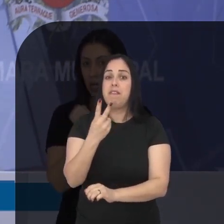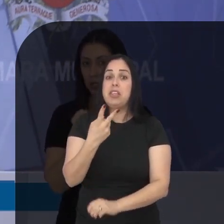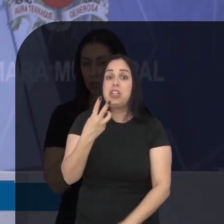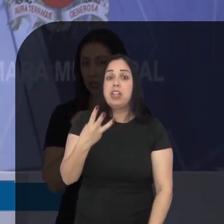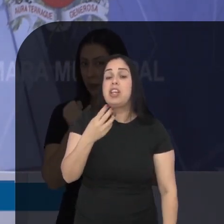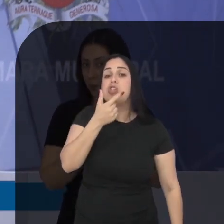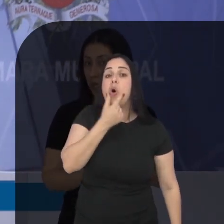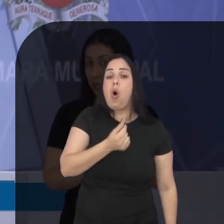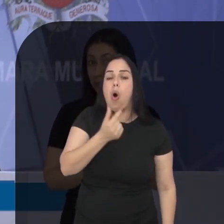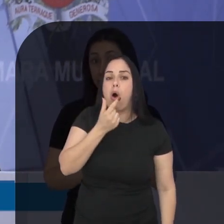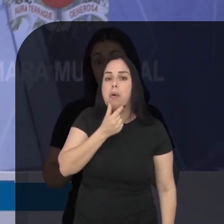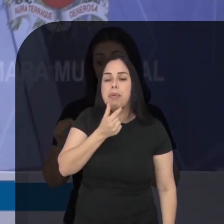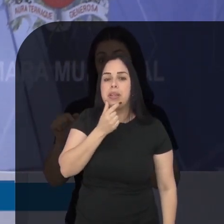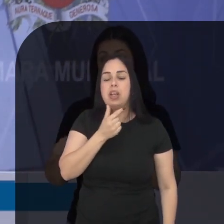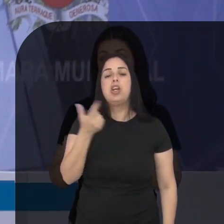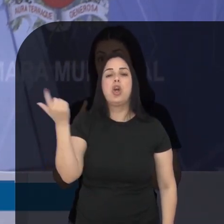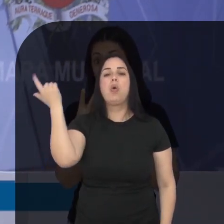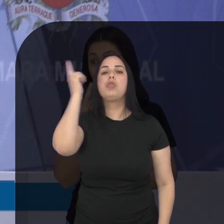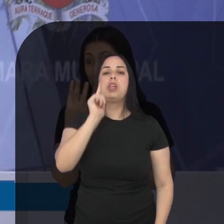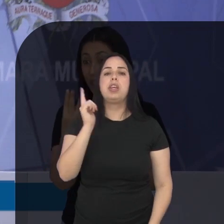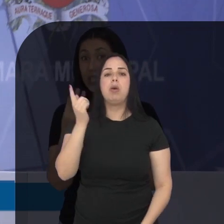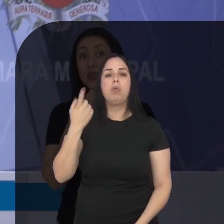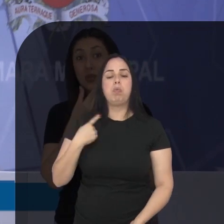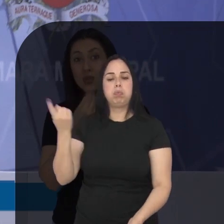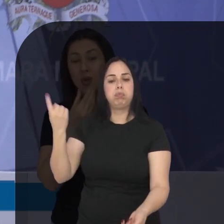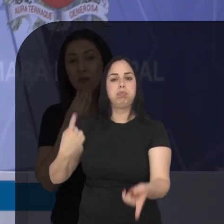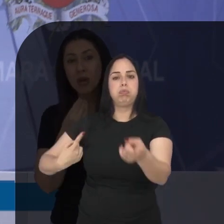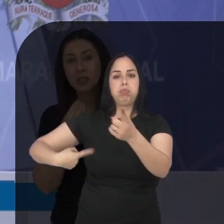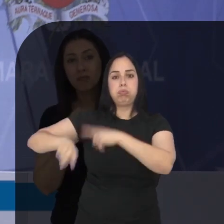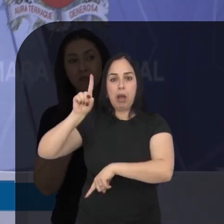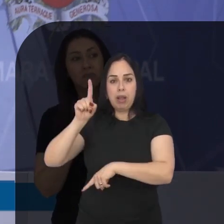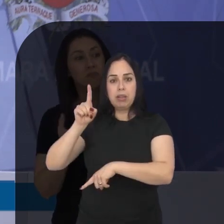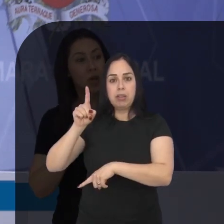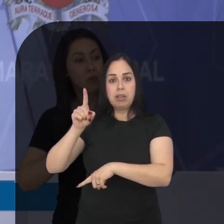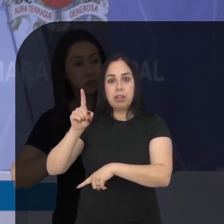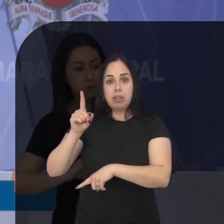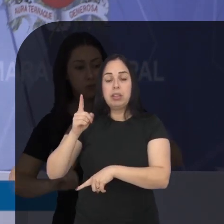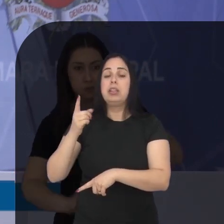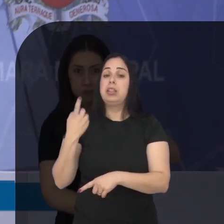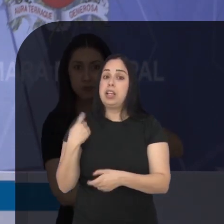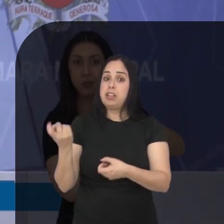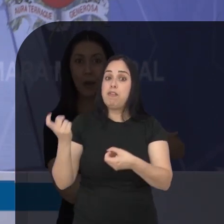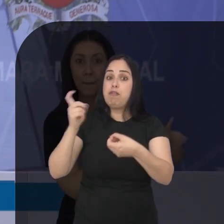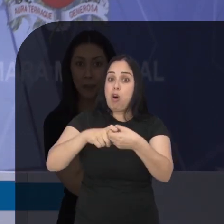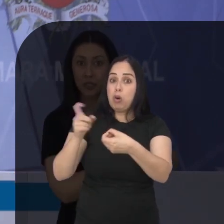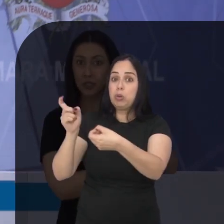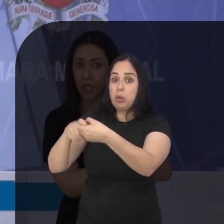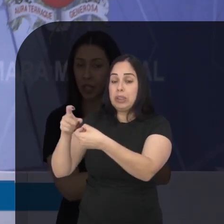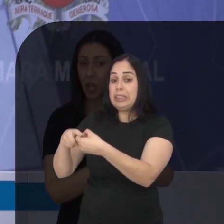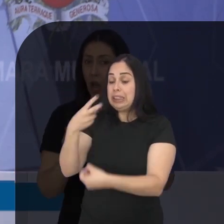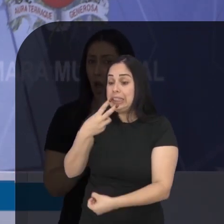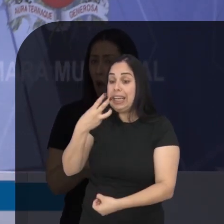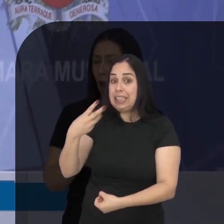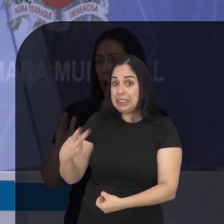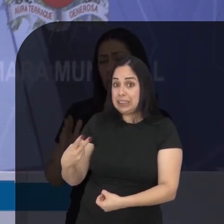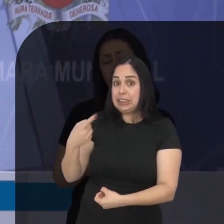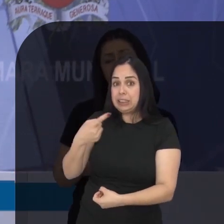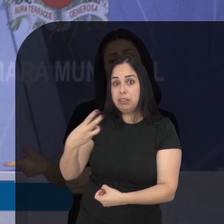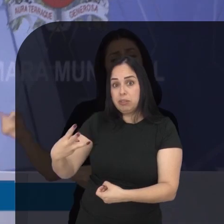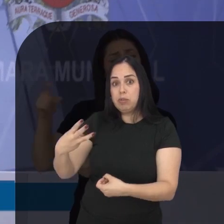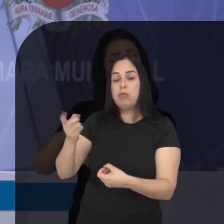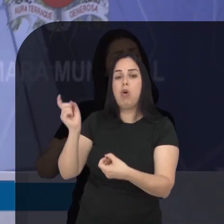23 homens foram reintegrados à sociedade, cerca de 13 voltaram para suas cidades de origem,